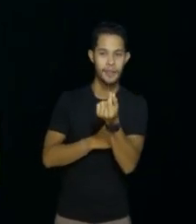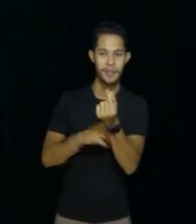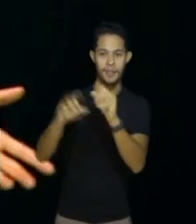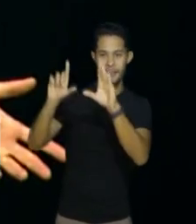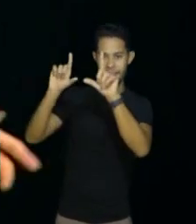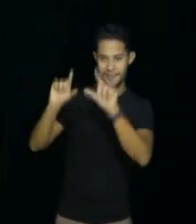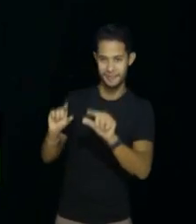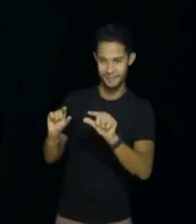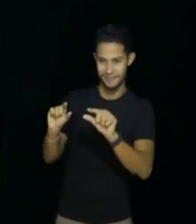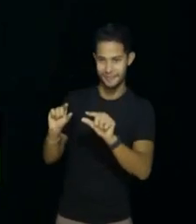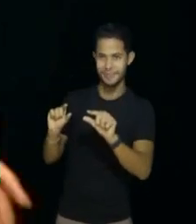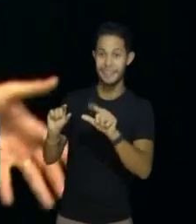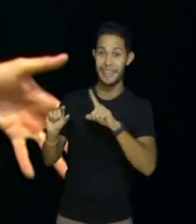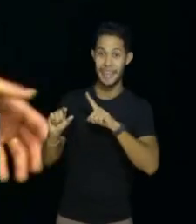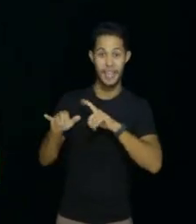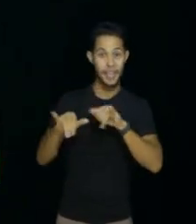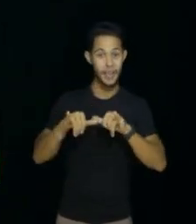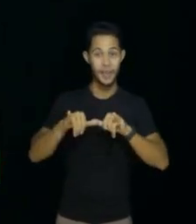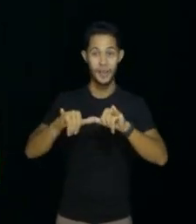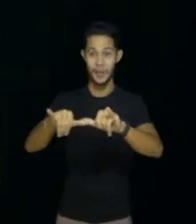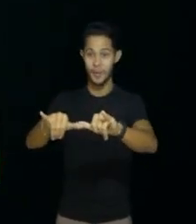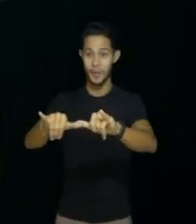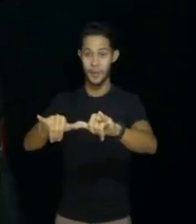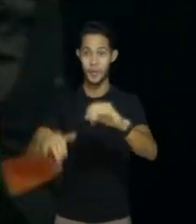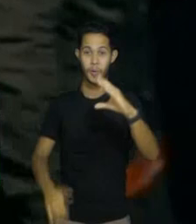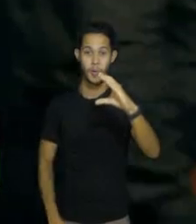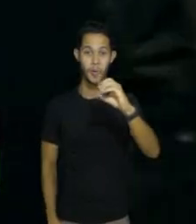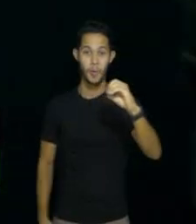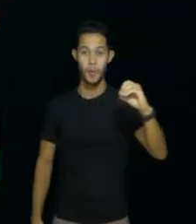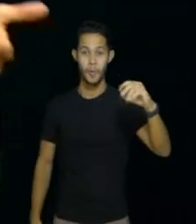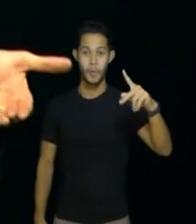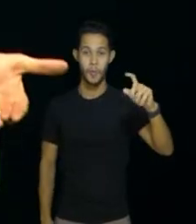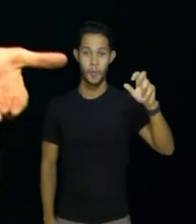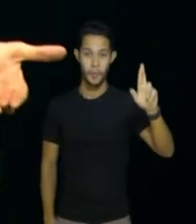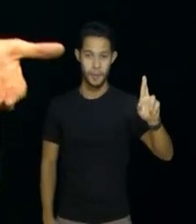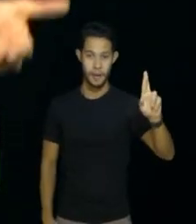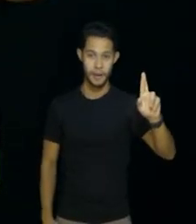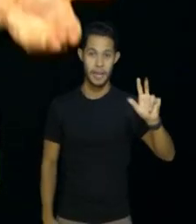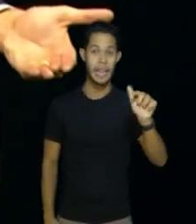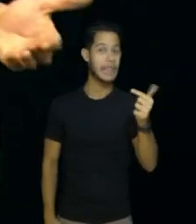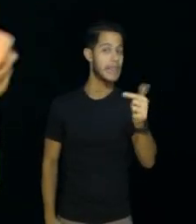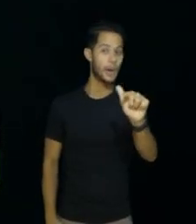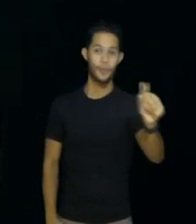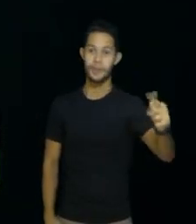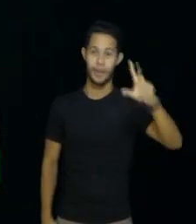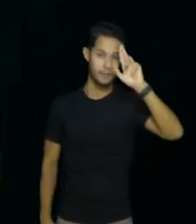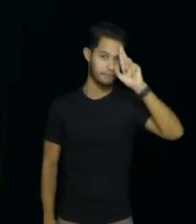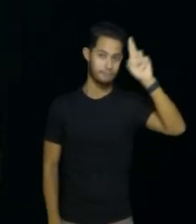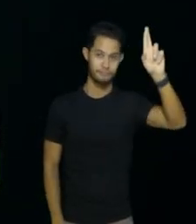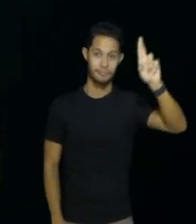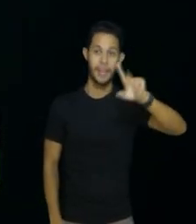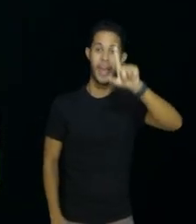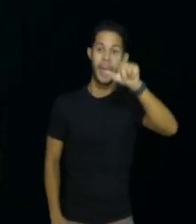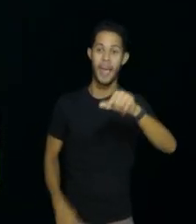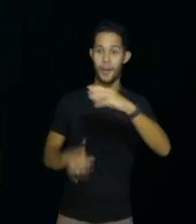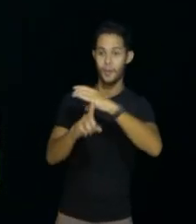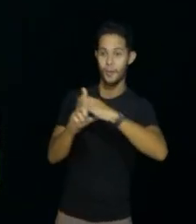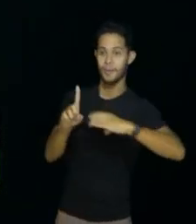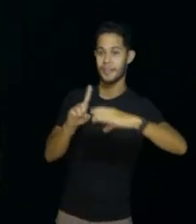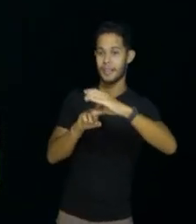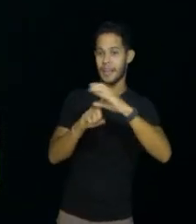Cooper, que não tem dono, é da comunidade, e cujo lucro se reverte em ações